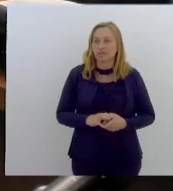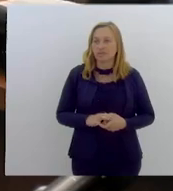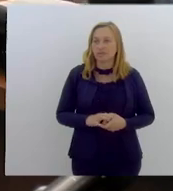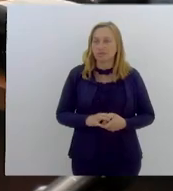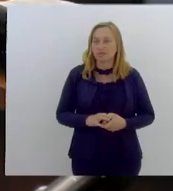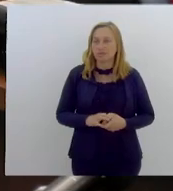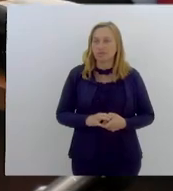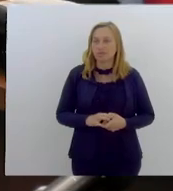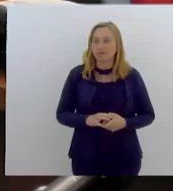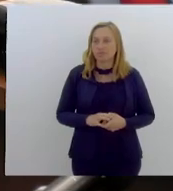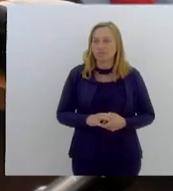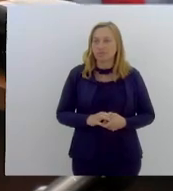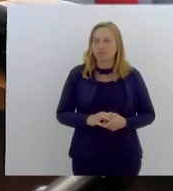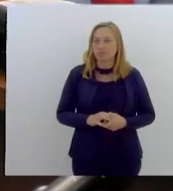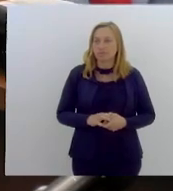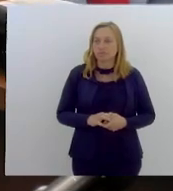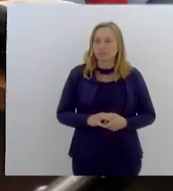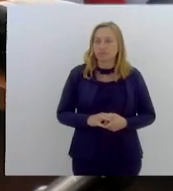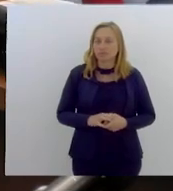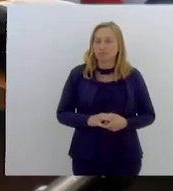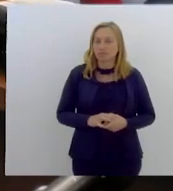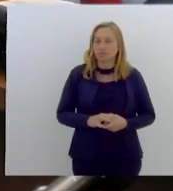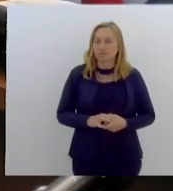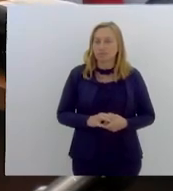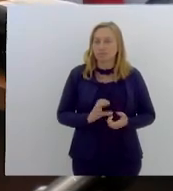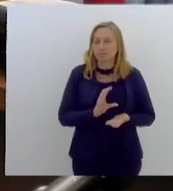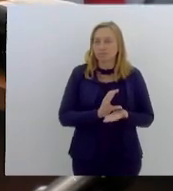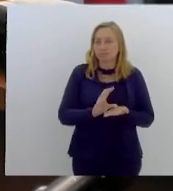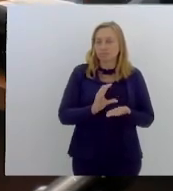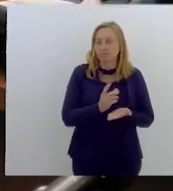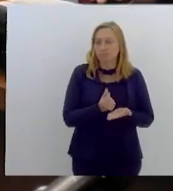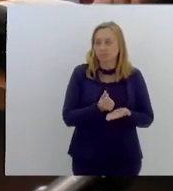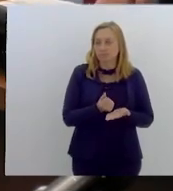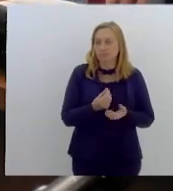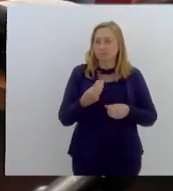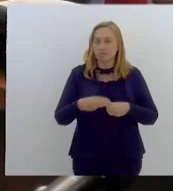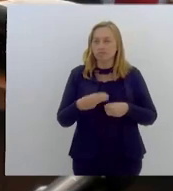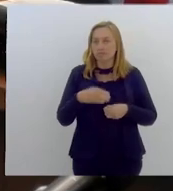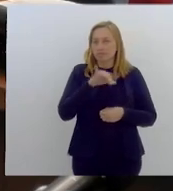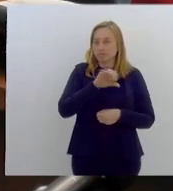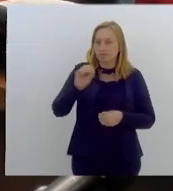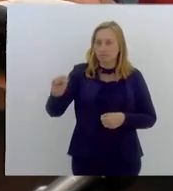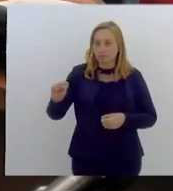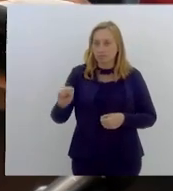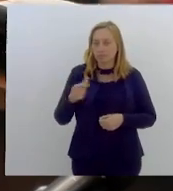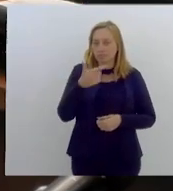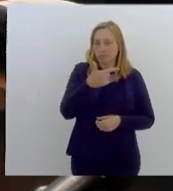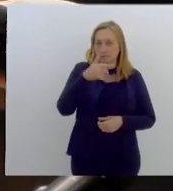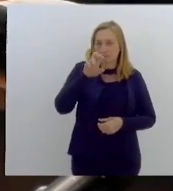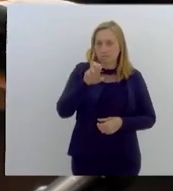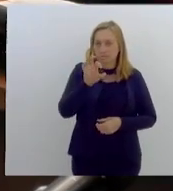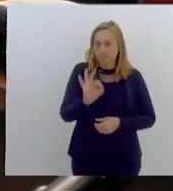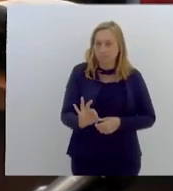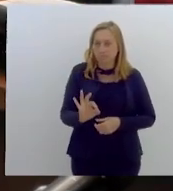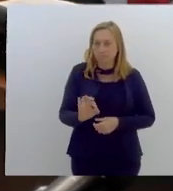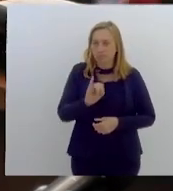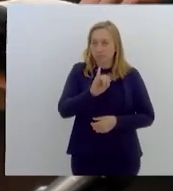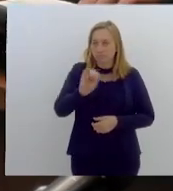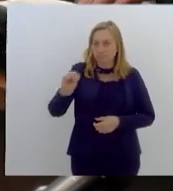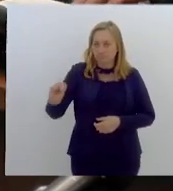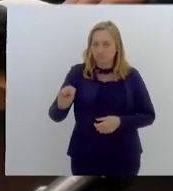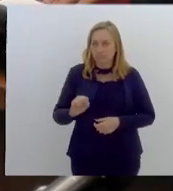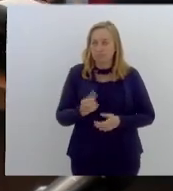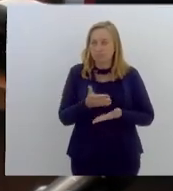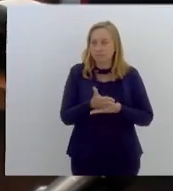quê? Uma parte da receita dos municípios está vinculada ao ICMS. 25% do ICMS